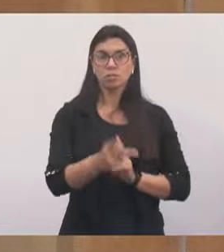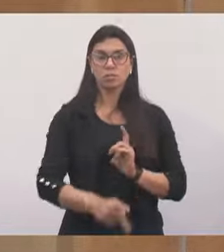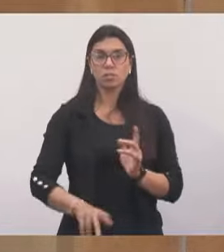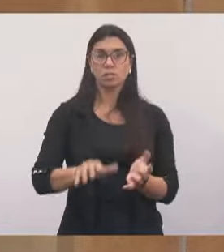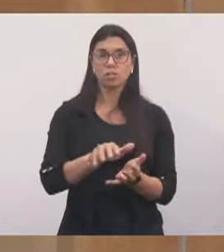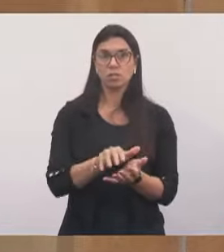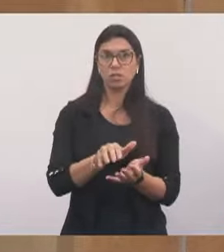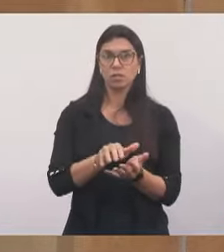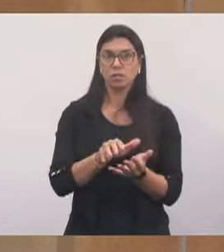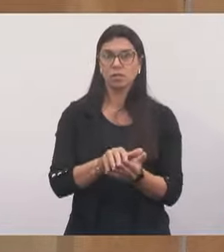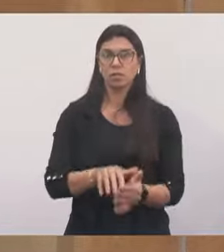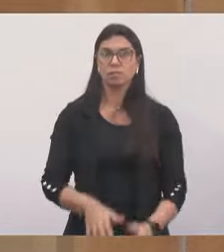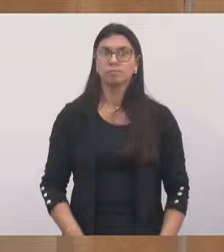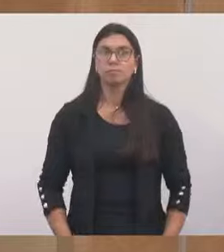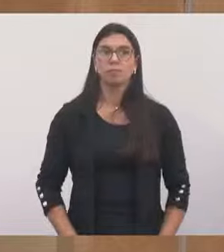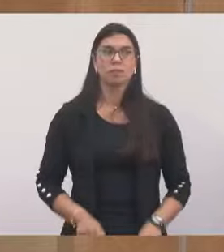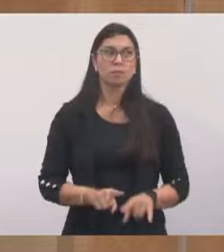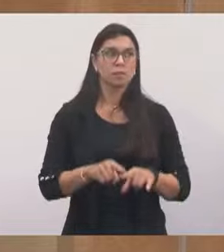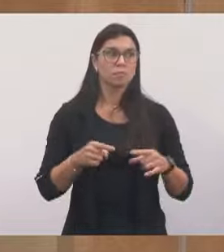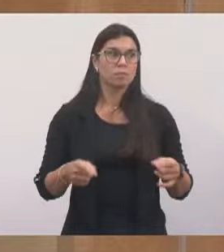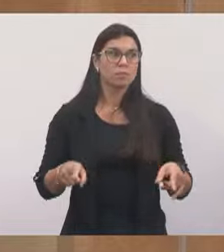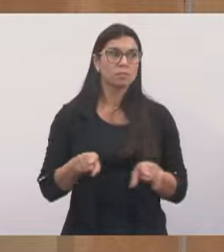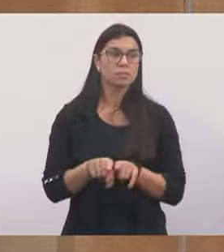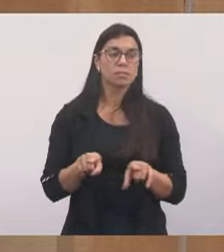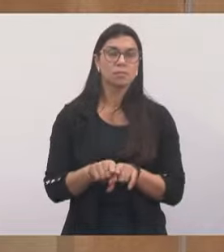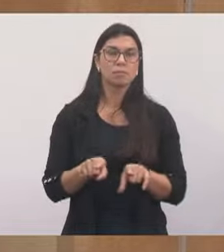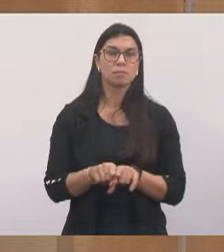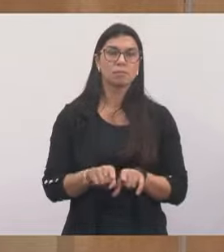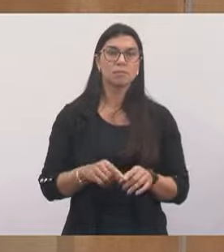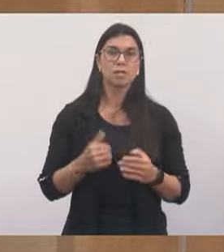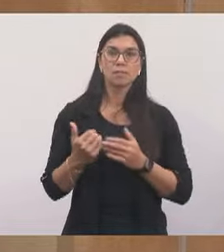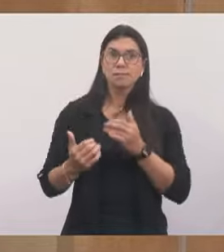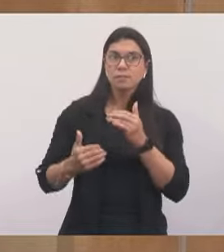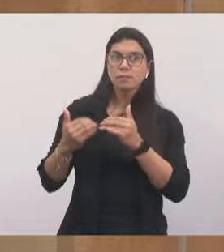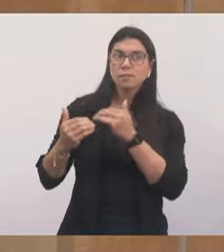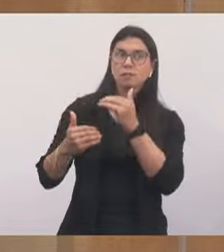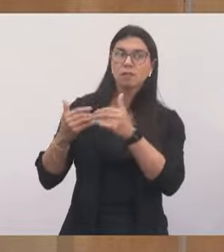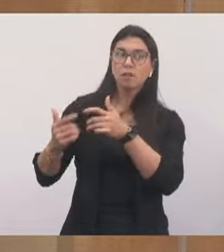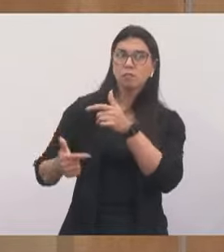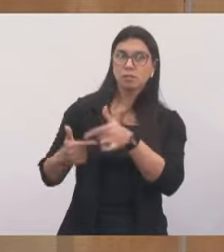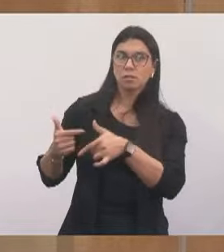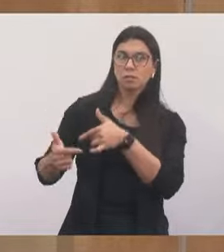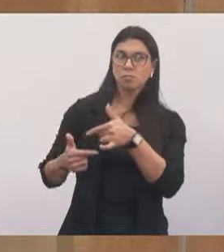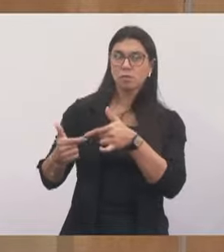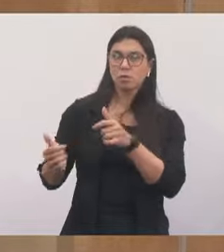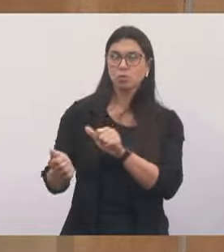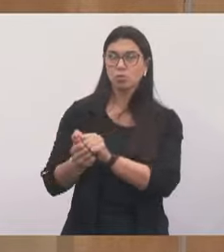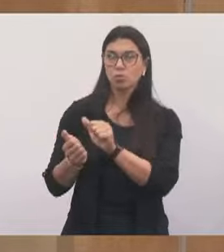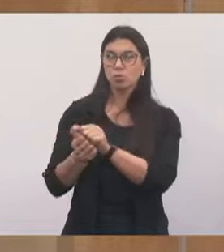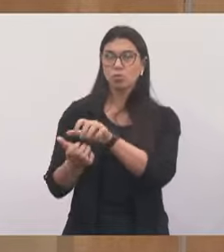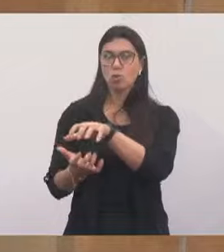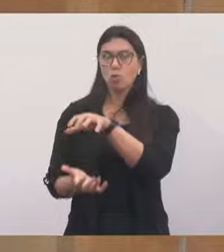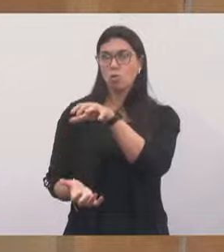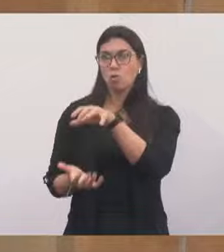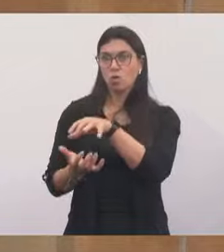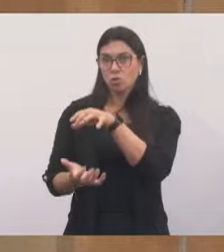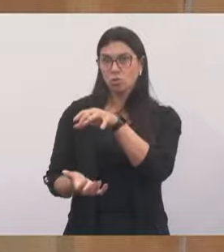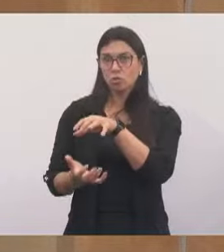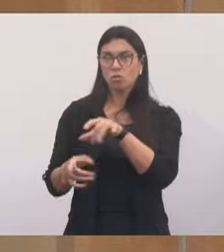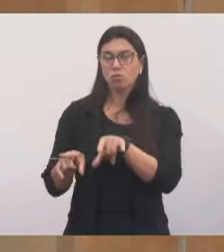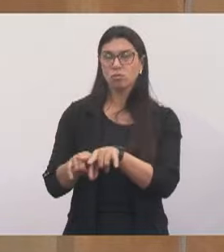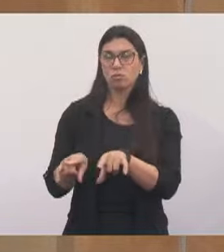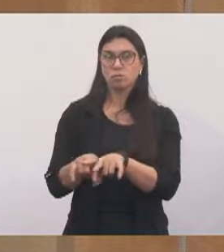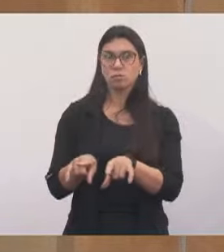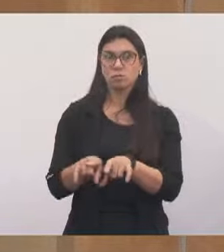professora Isabel. Mas também desenvolve, né, um trabalho muito legal com os idosos, né, com